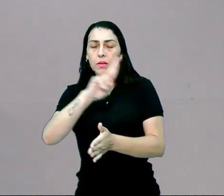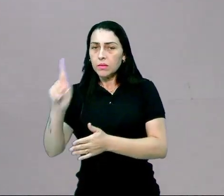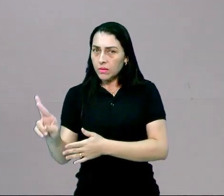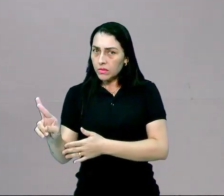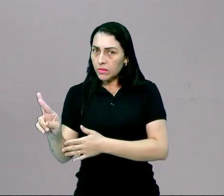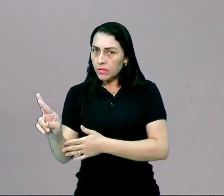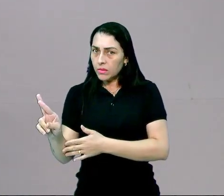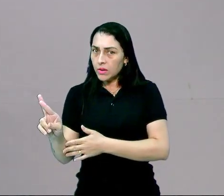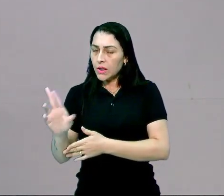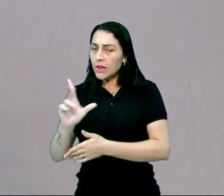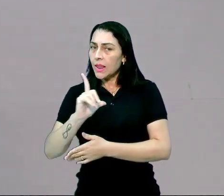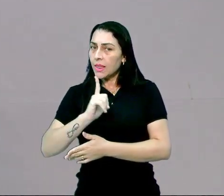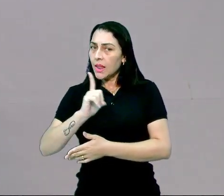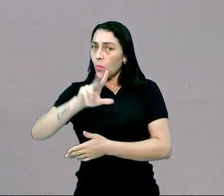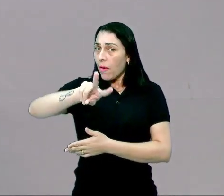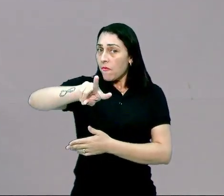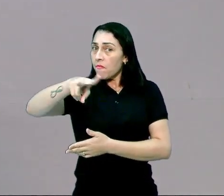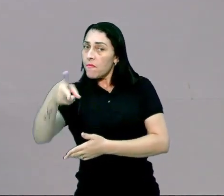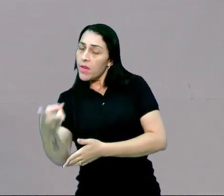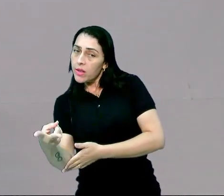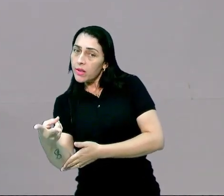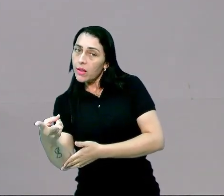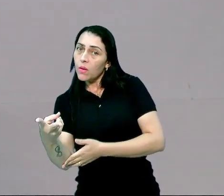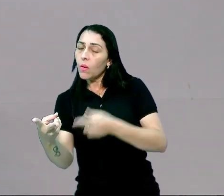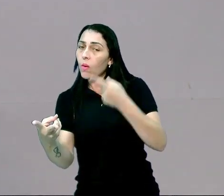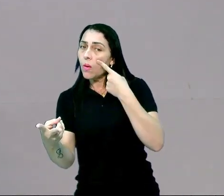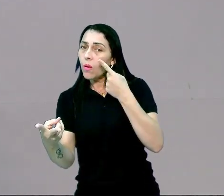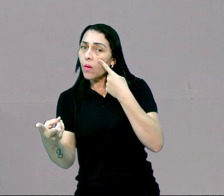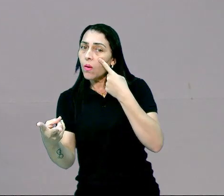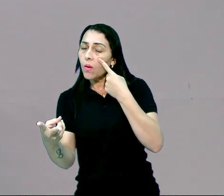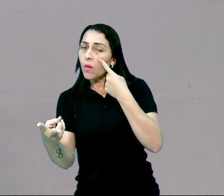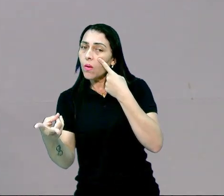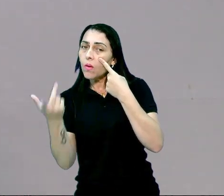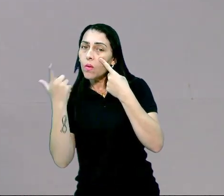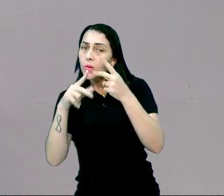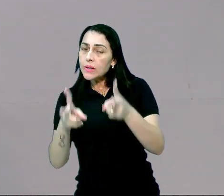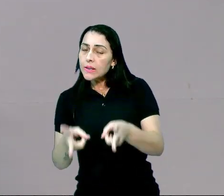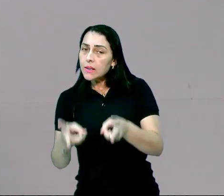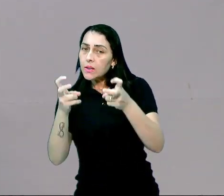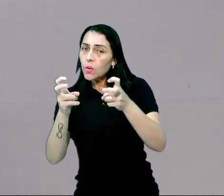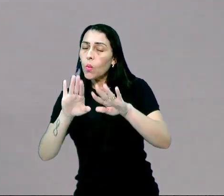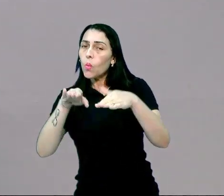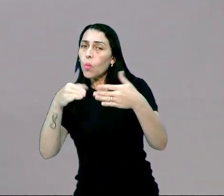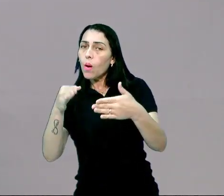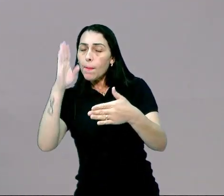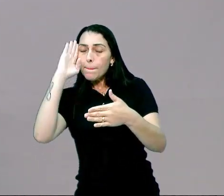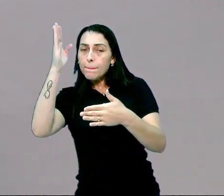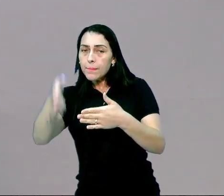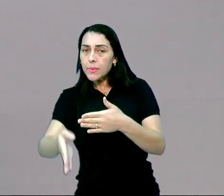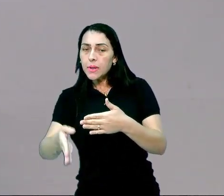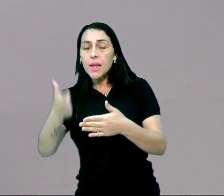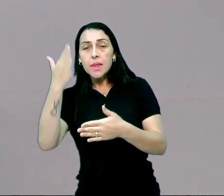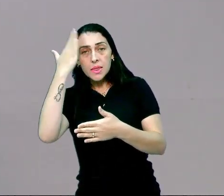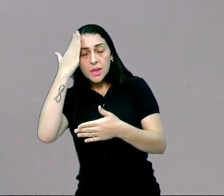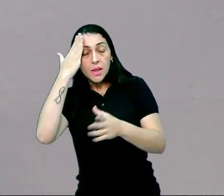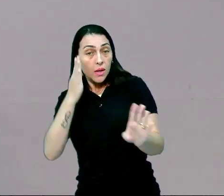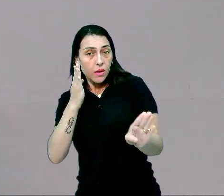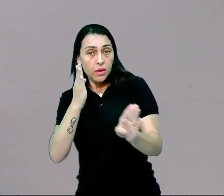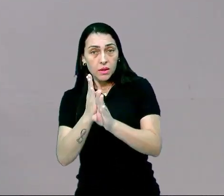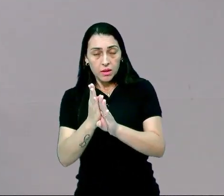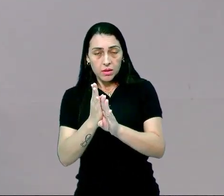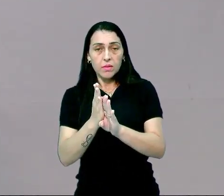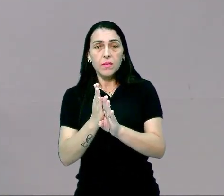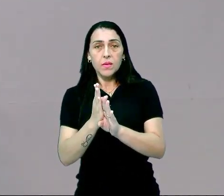religiosa. Aqui a gente já tem uma inversão. Consegue observar? Mas aí qual é o ponto principal? É entender e